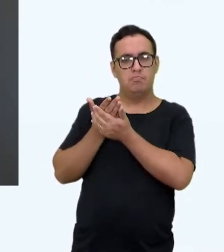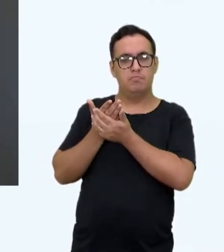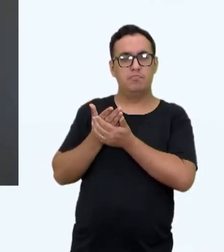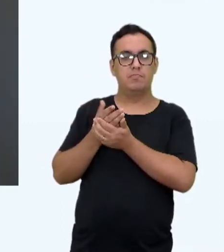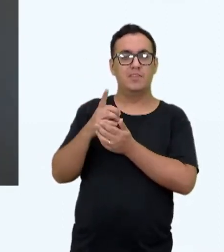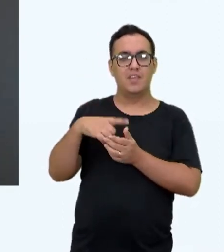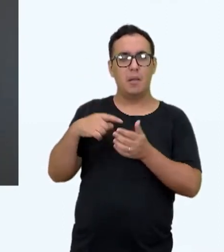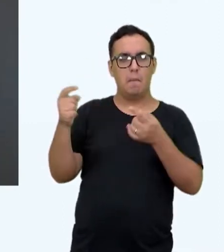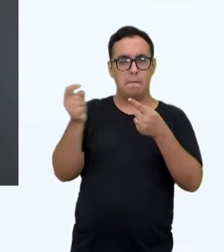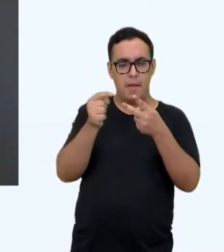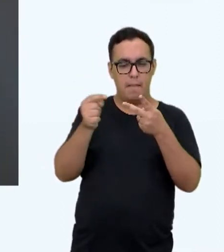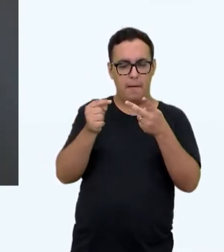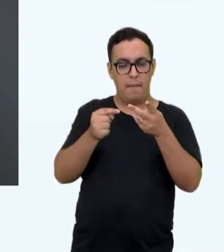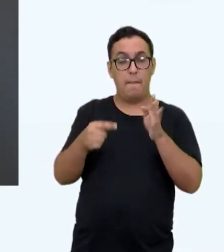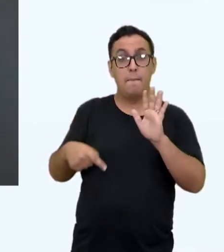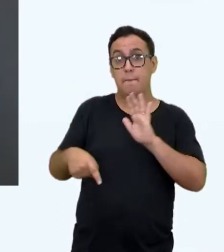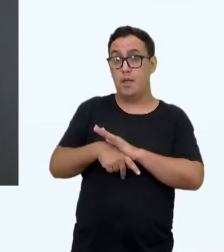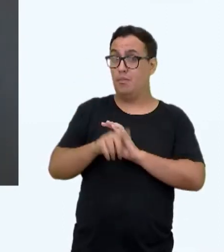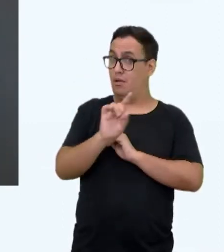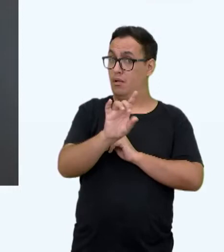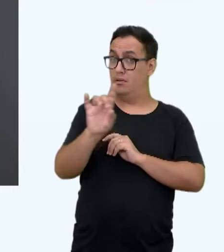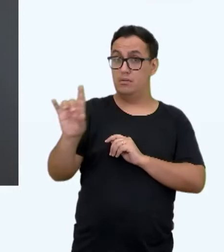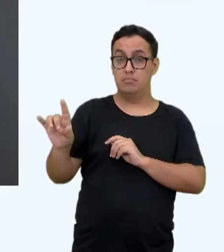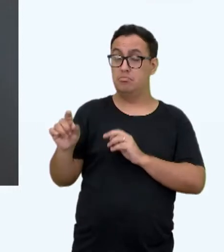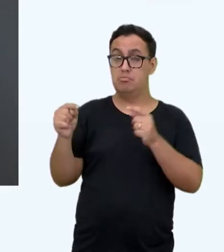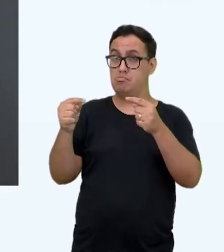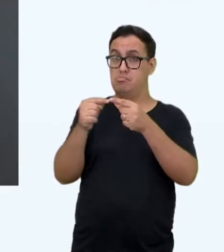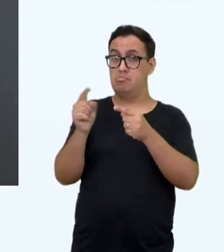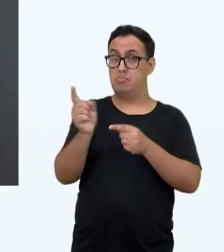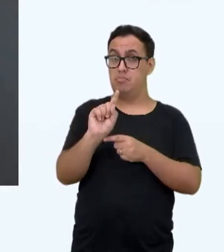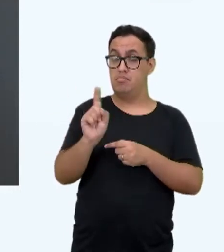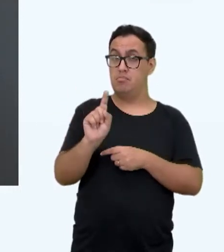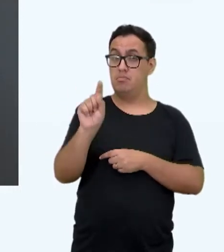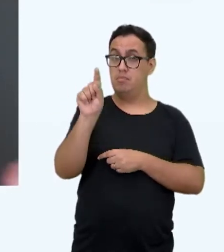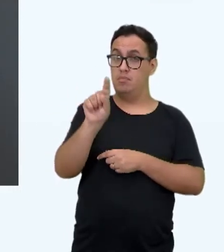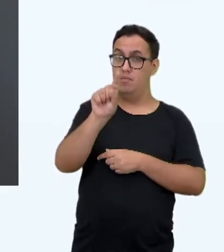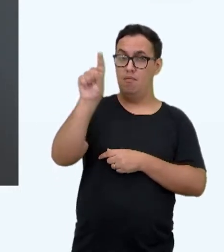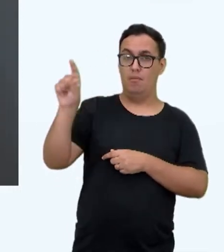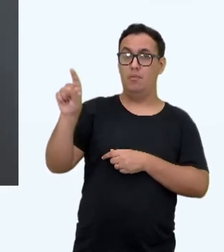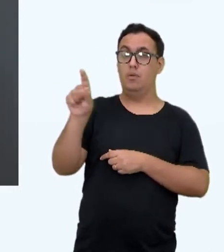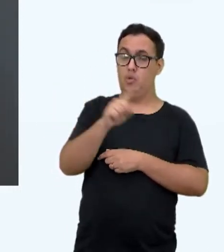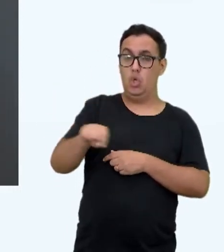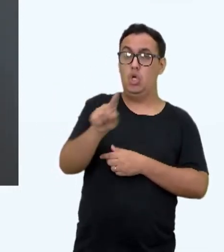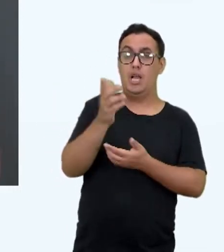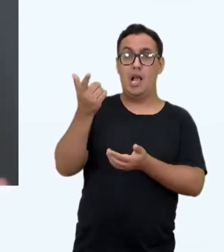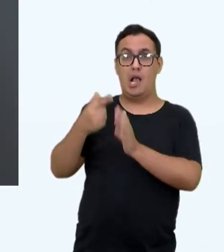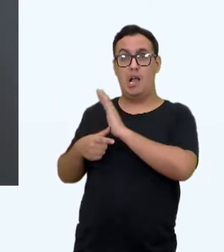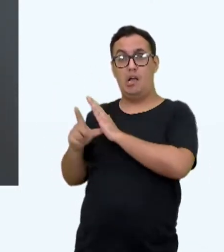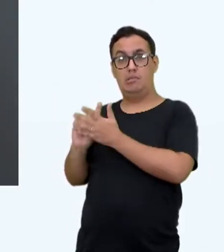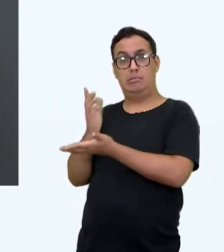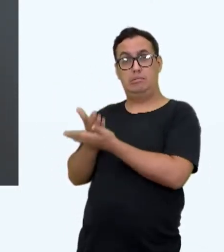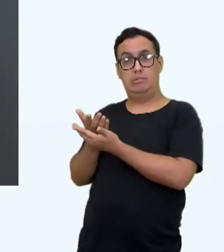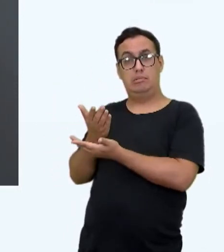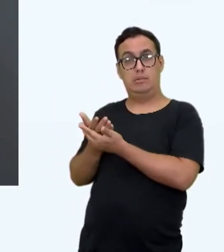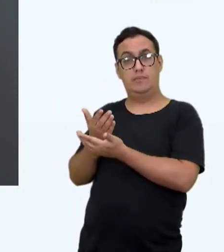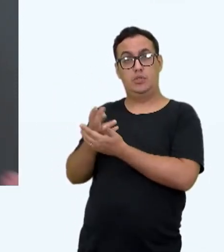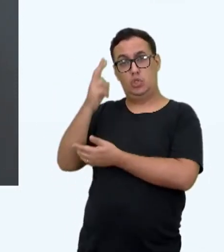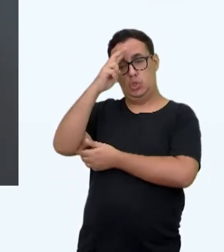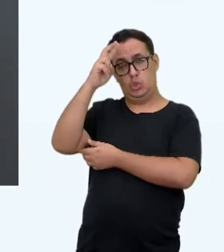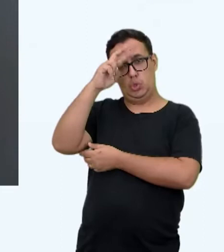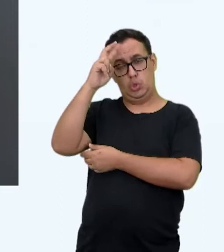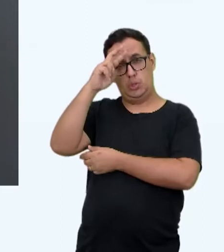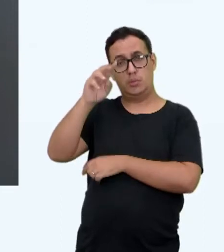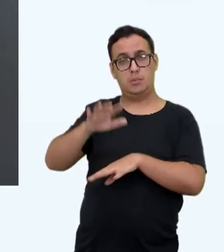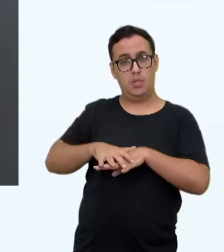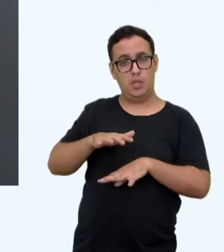características próprias, que não coincidiam com aquela que todos nós estudamos nos cursos de História da